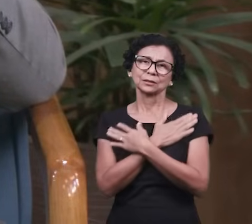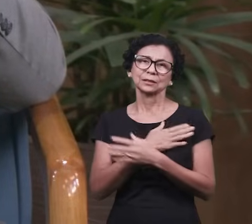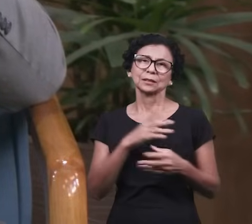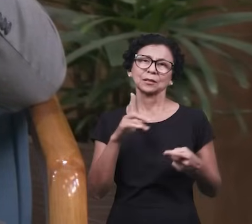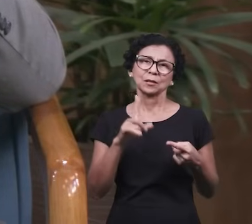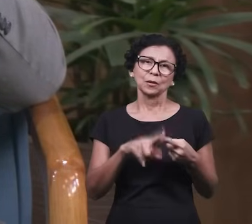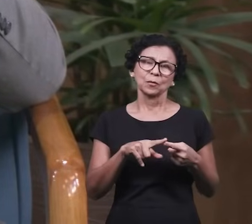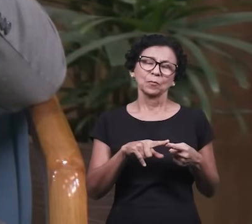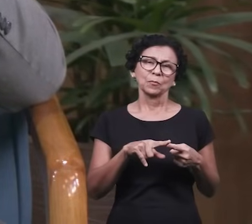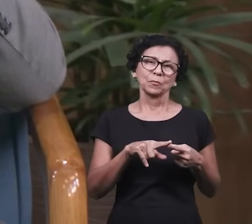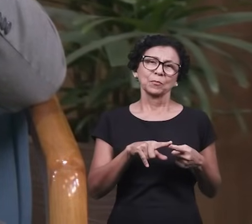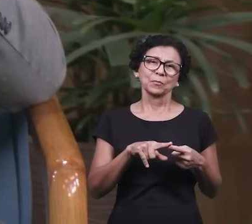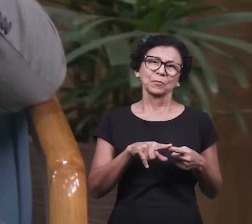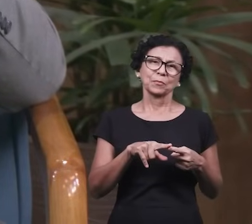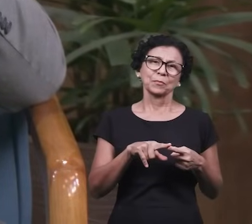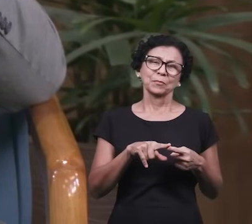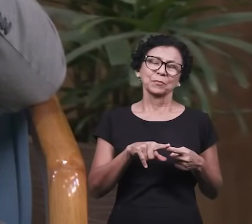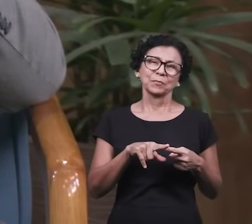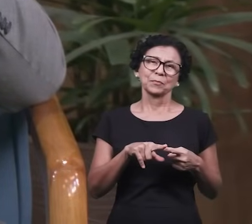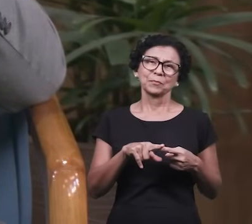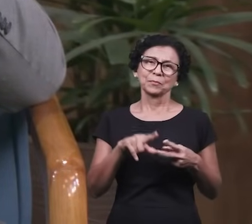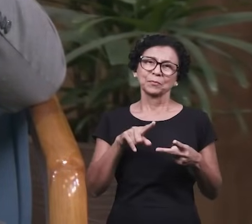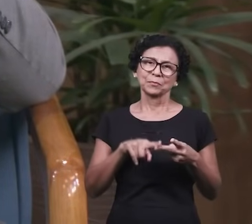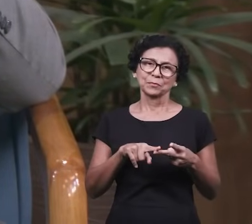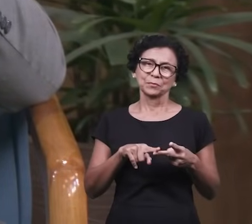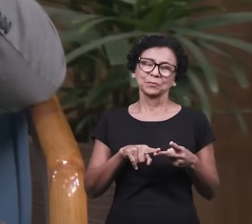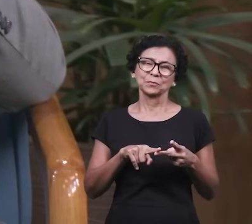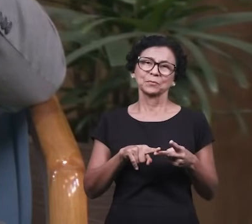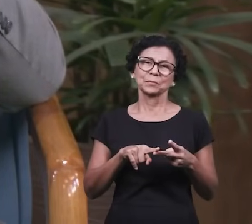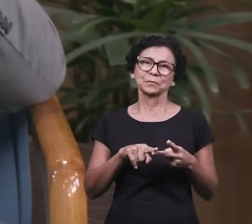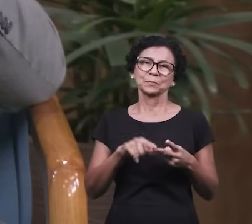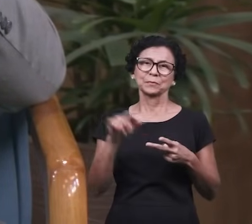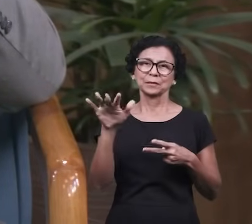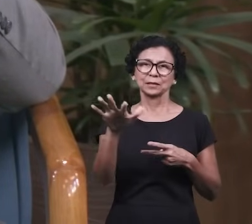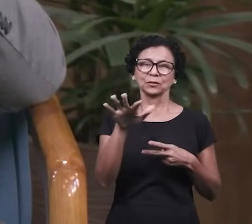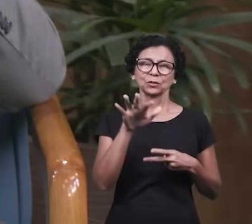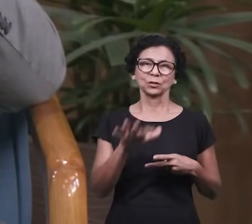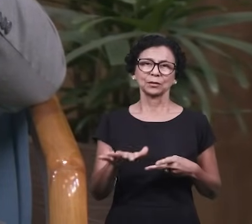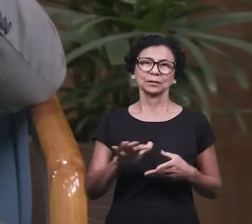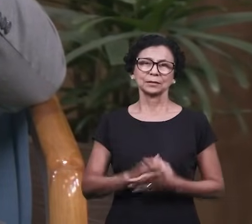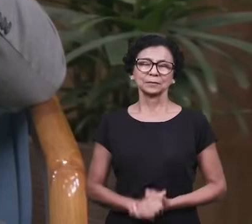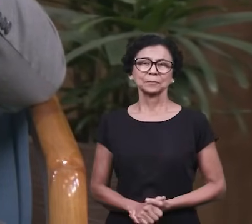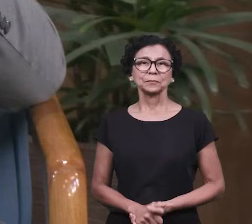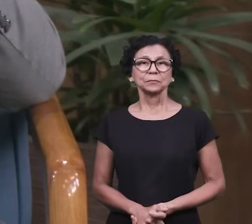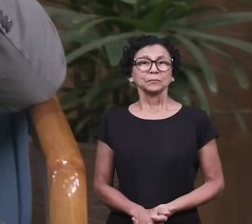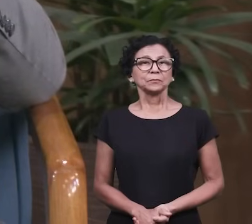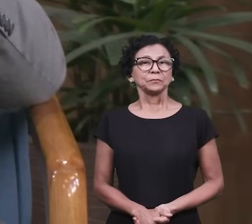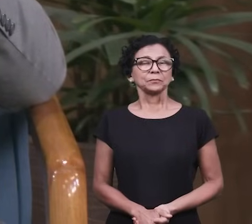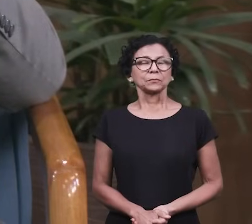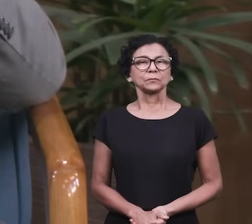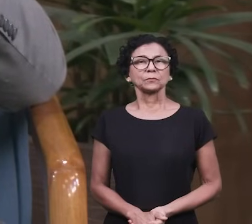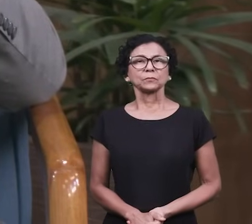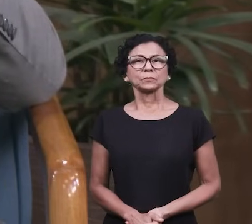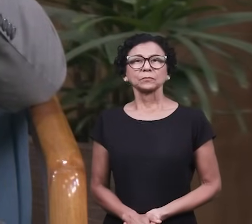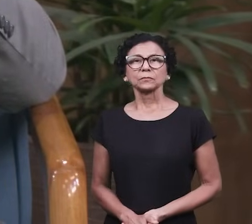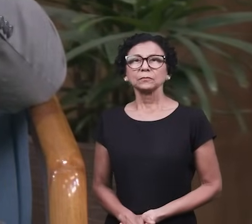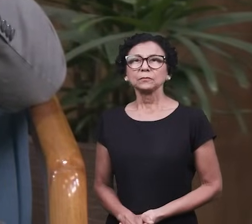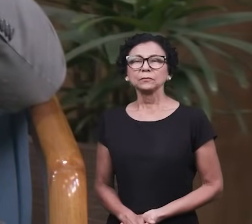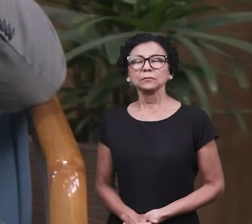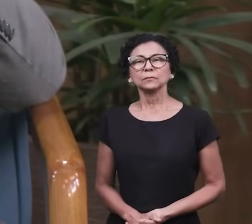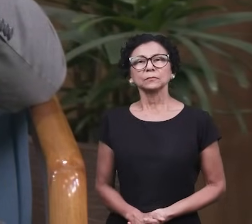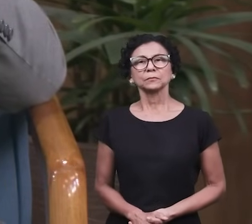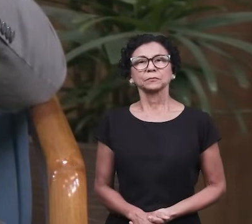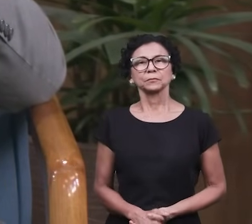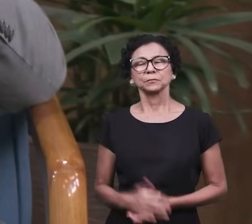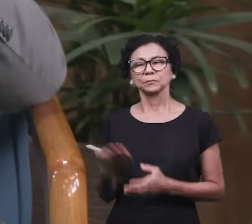de Amsterdã, os irmãos da Holanda, pastor Maurício Ladeia, que está lá naquela região. Então você já sabe, para participar é